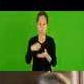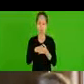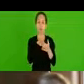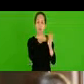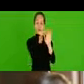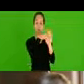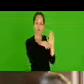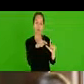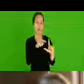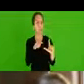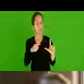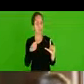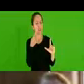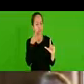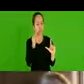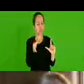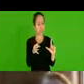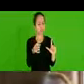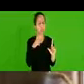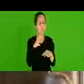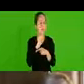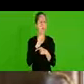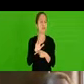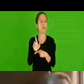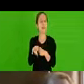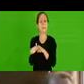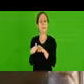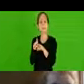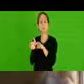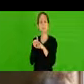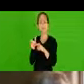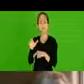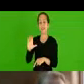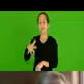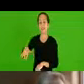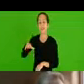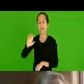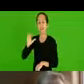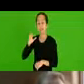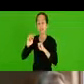interessante, também está tendo uma contribuição muito grande para as pesquisas na educação.